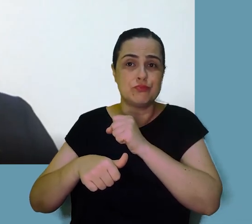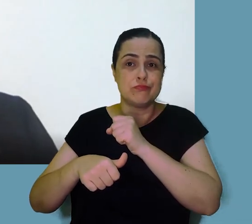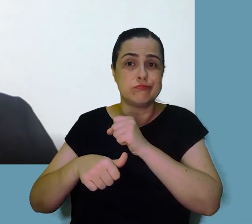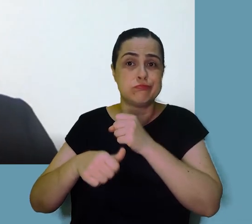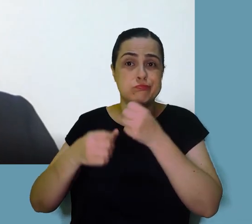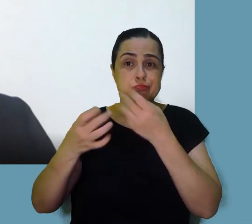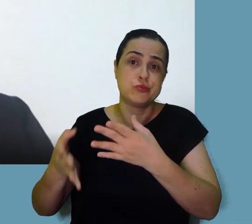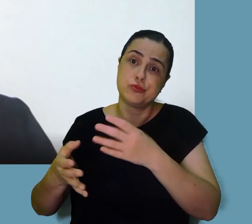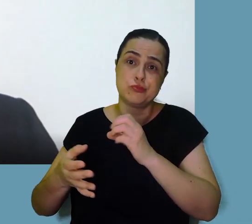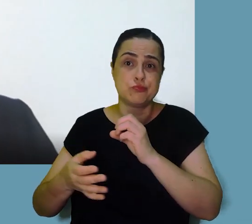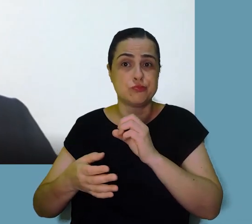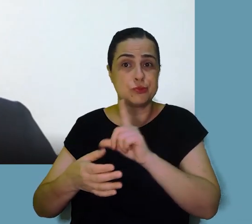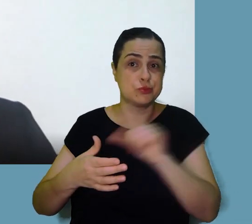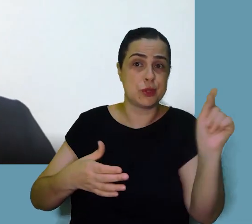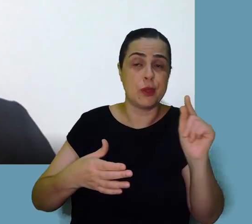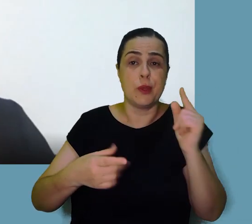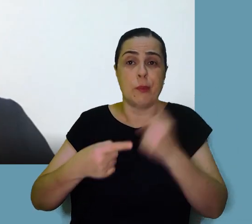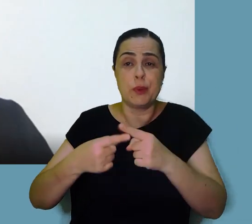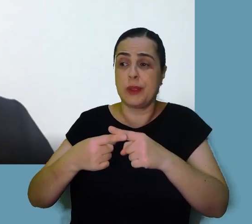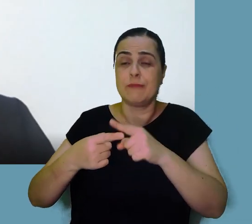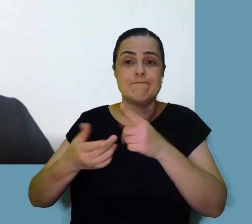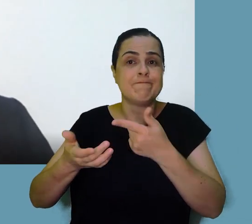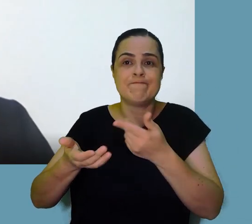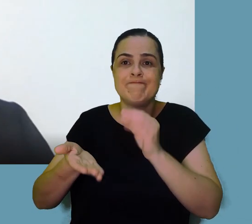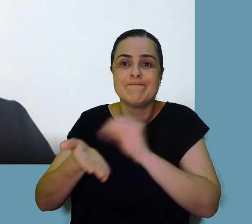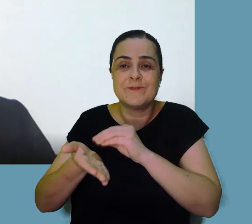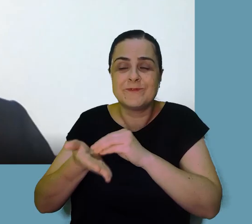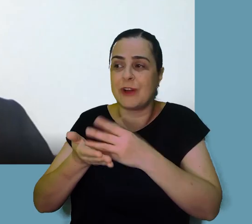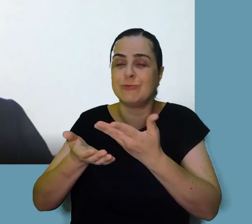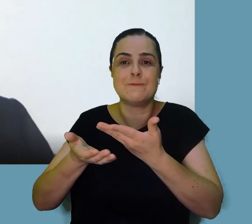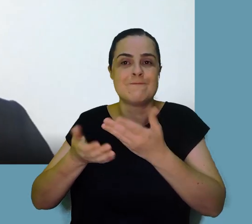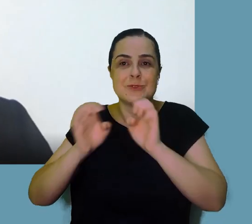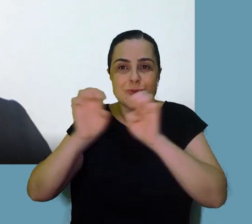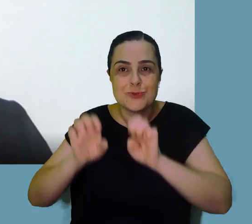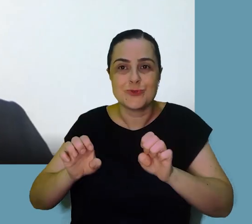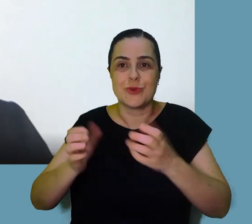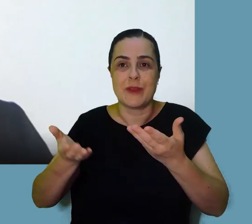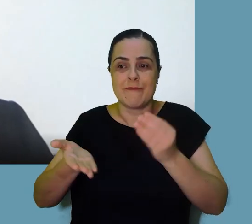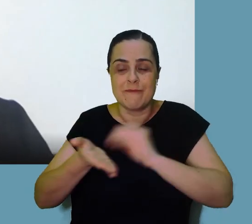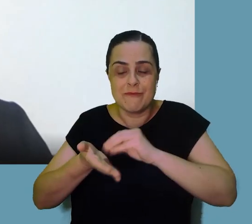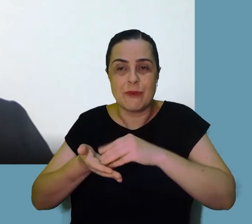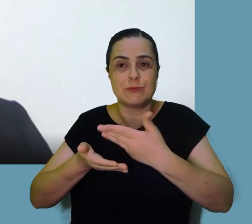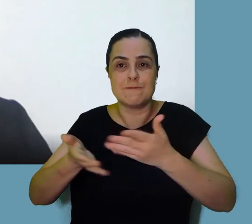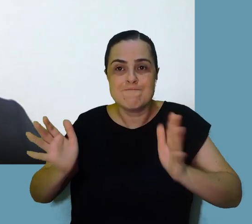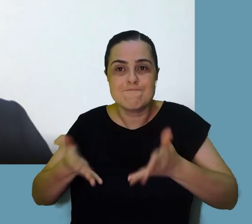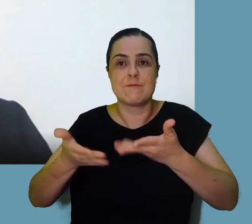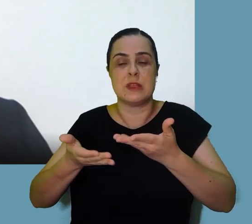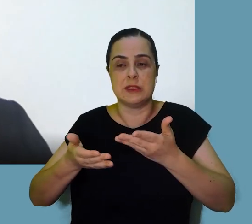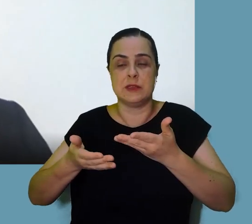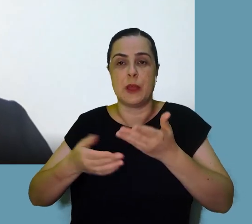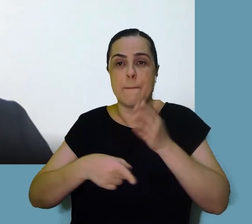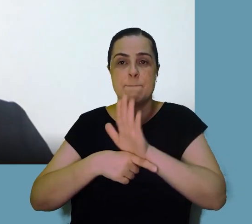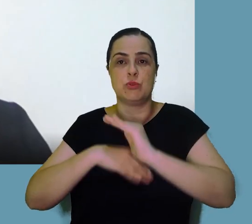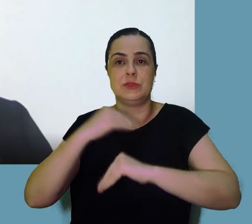pelo processo que não está tão estruturado em receber jovens e desenvolver jovens efetivamente, né? Começar a